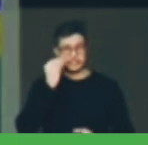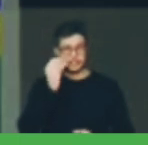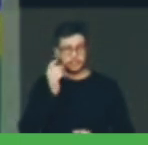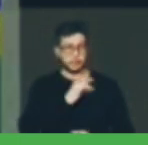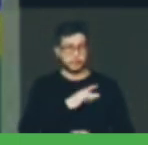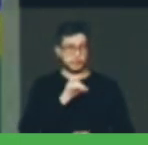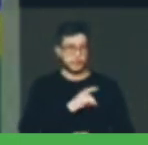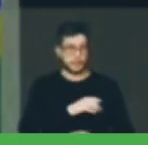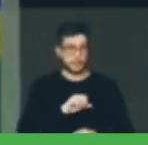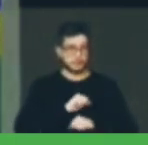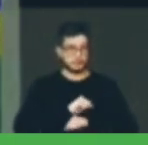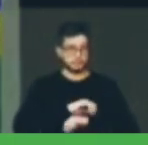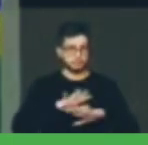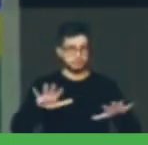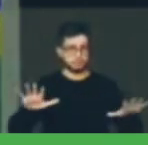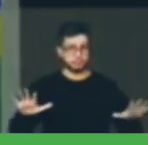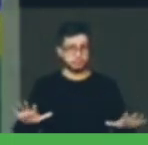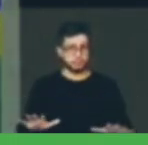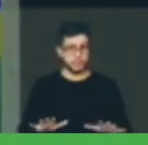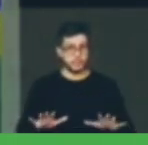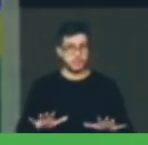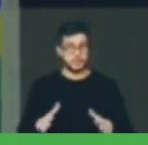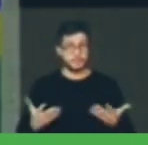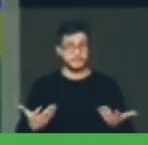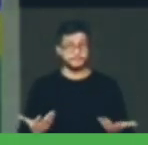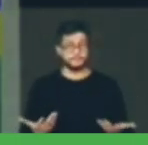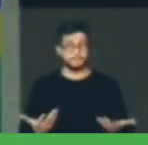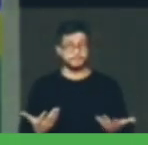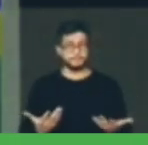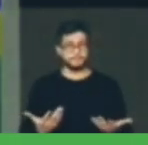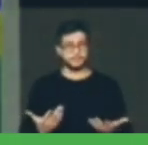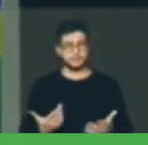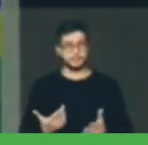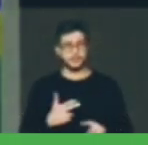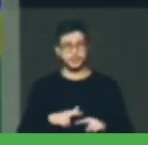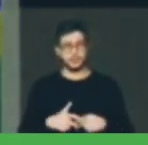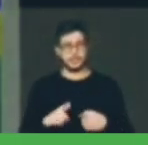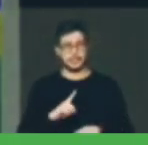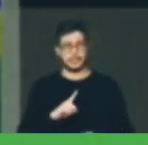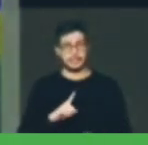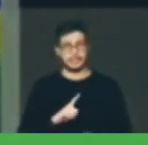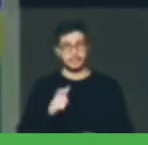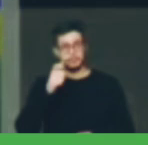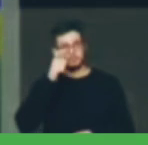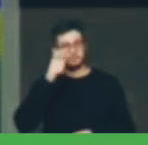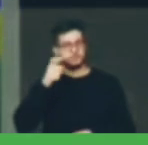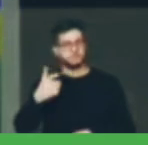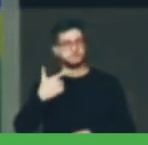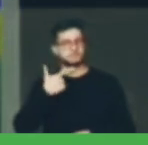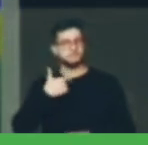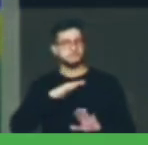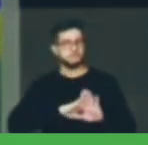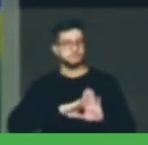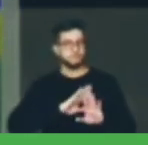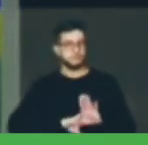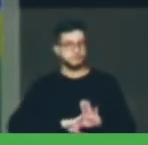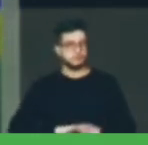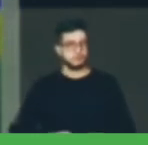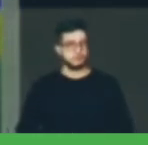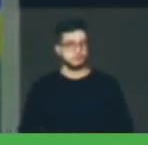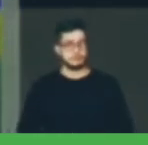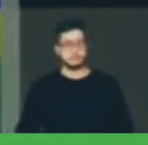para colocar os seus interesses no meio disso? Quais as...